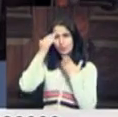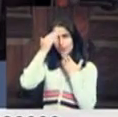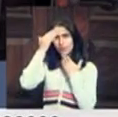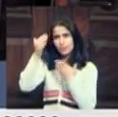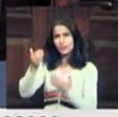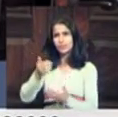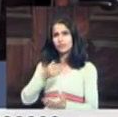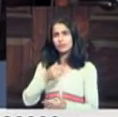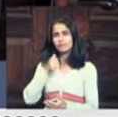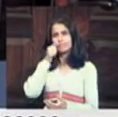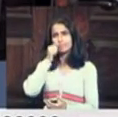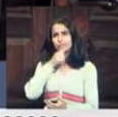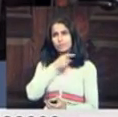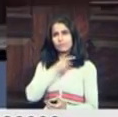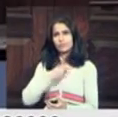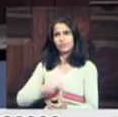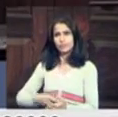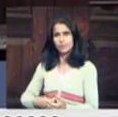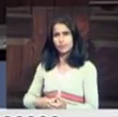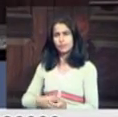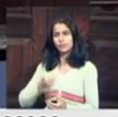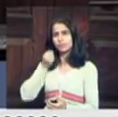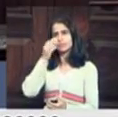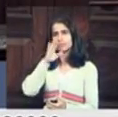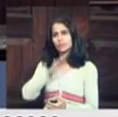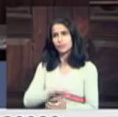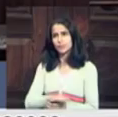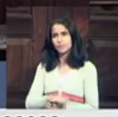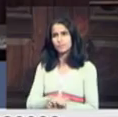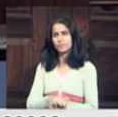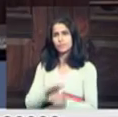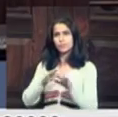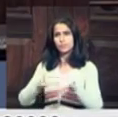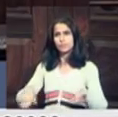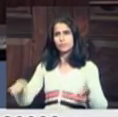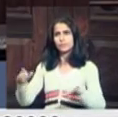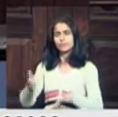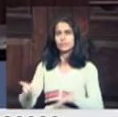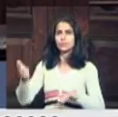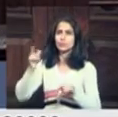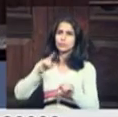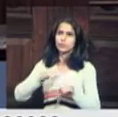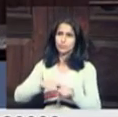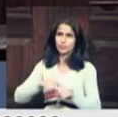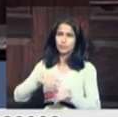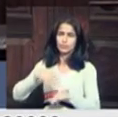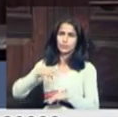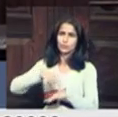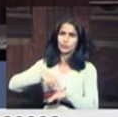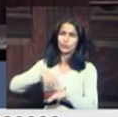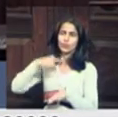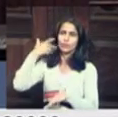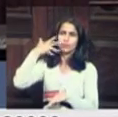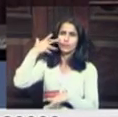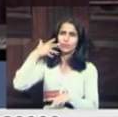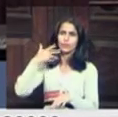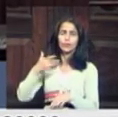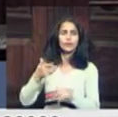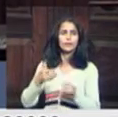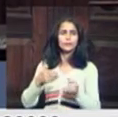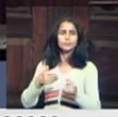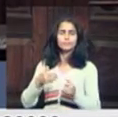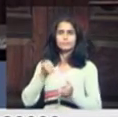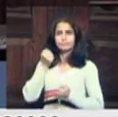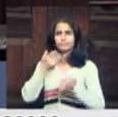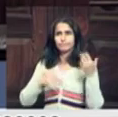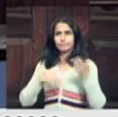Obrigado, senhora presidente. Boa tarde a todos. Volto a essa tribuna, presidente, para tratar de alguns temas que